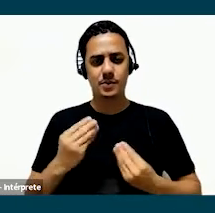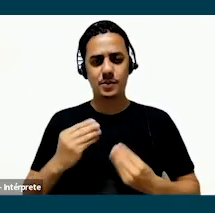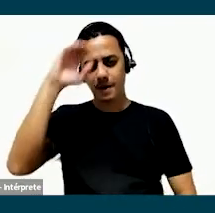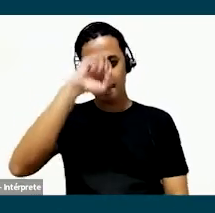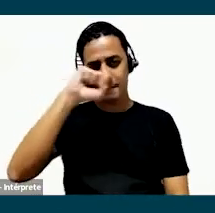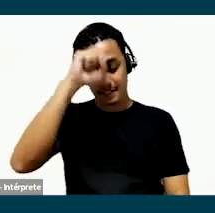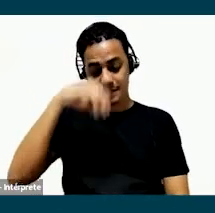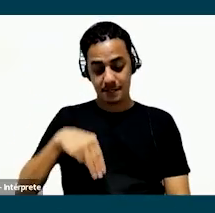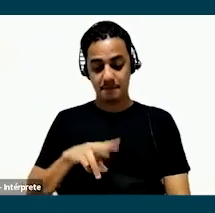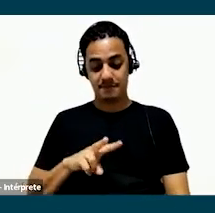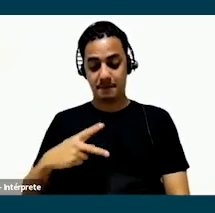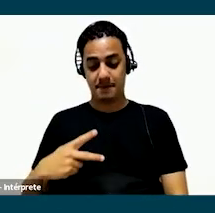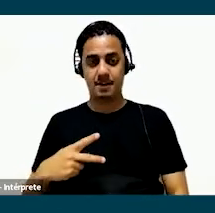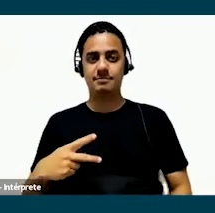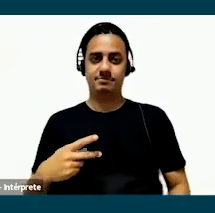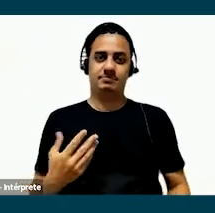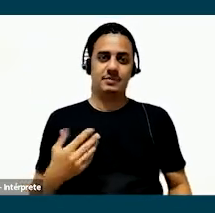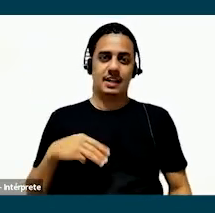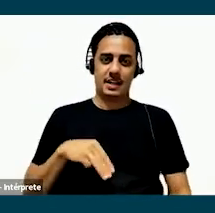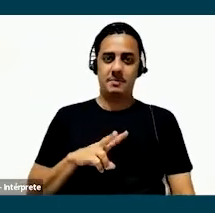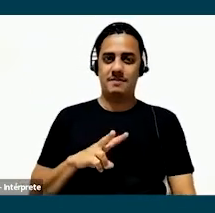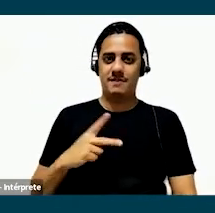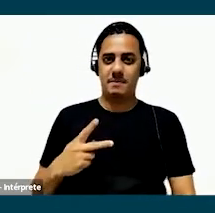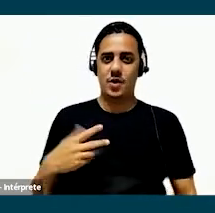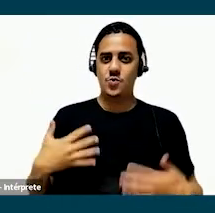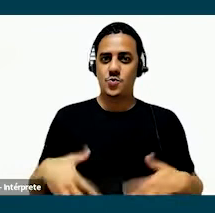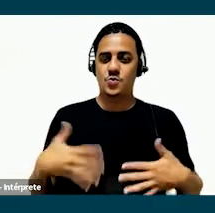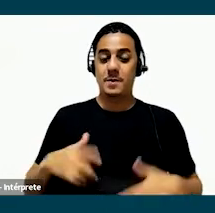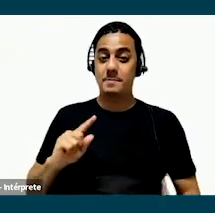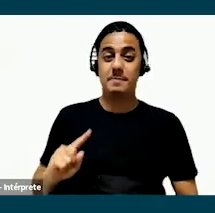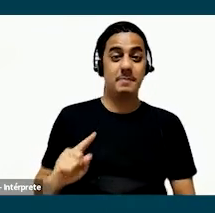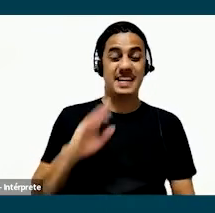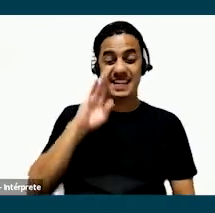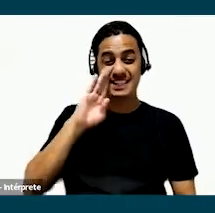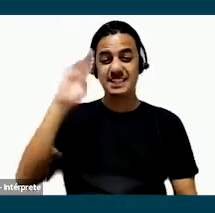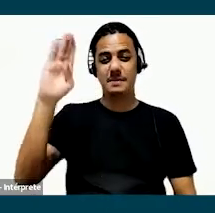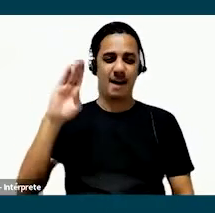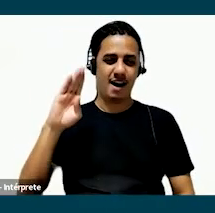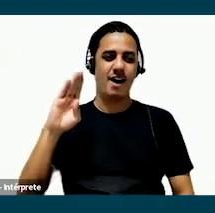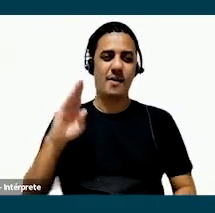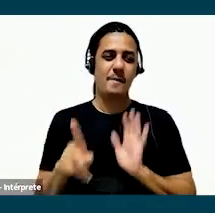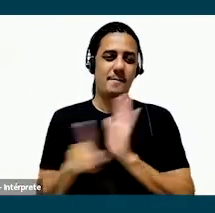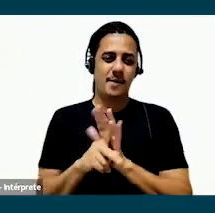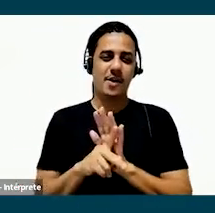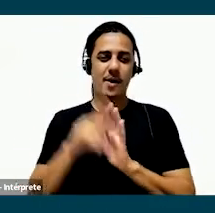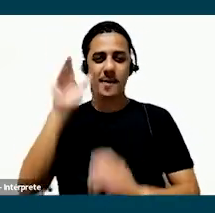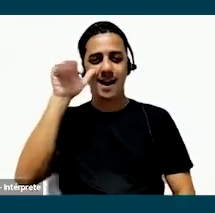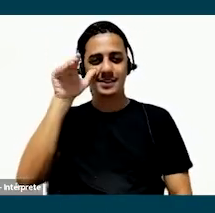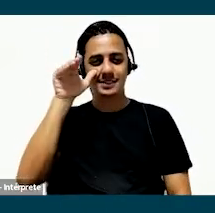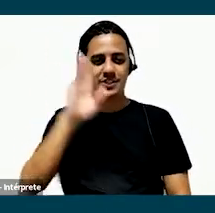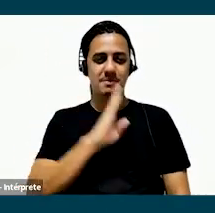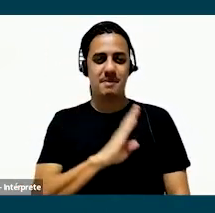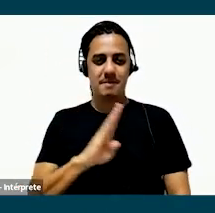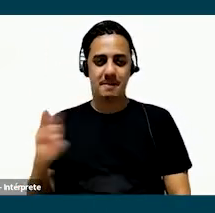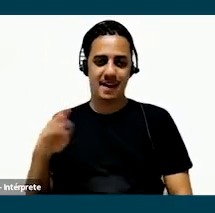de um MVP e considerando que foi um MVP para o maior reality show do Brasil. Eu chamo o Romário para ficar com vocês,